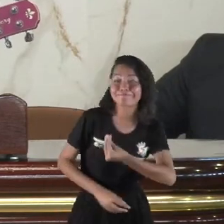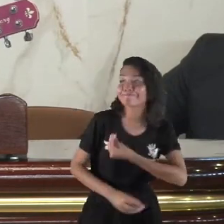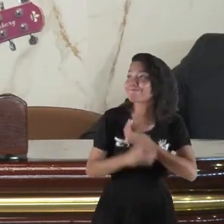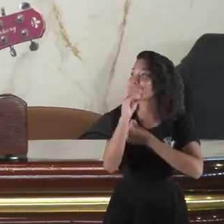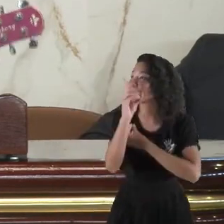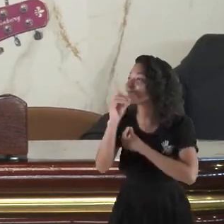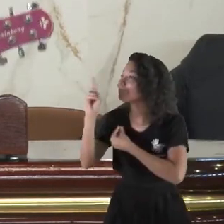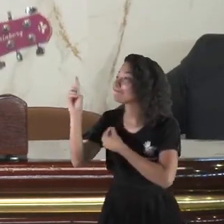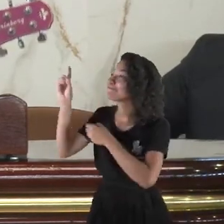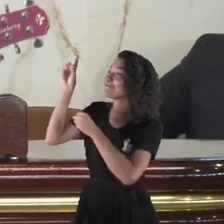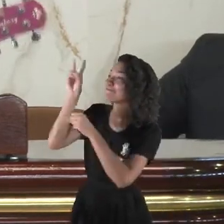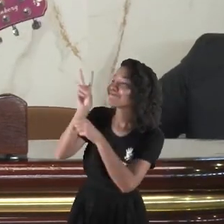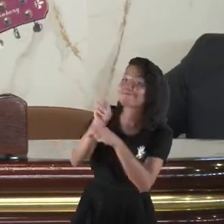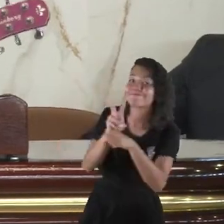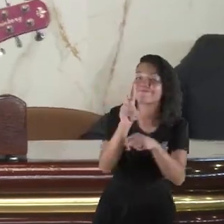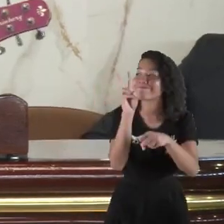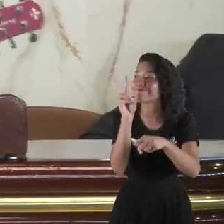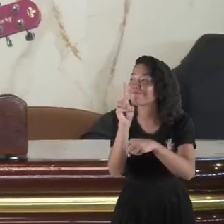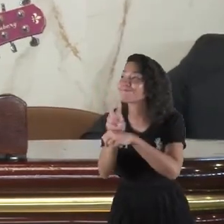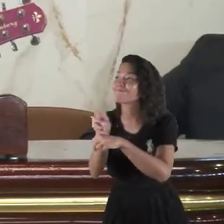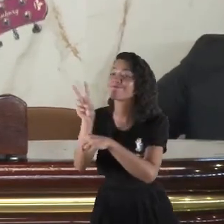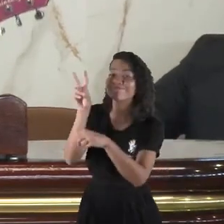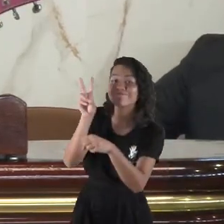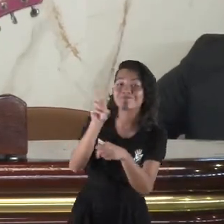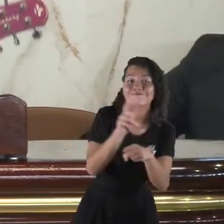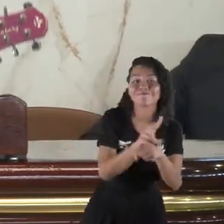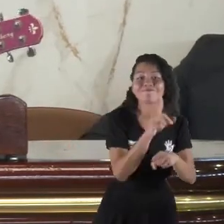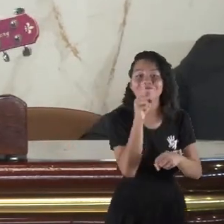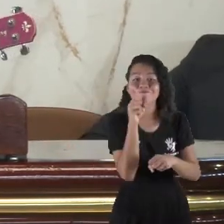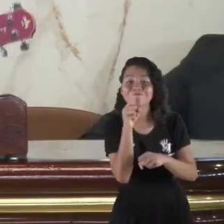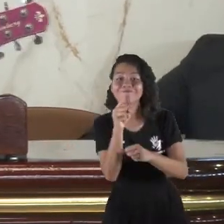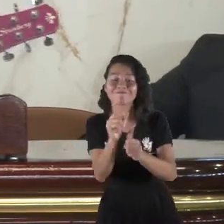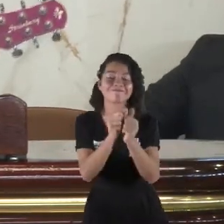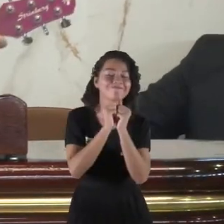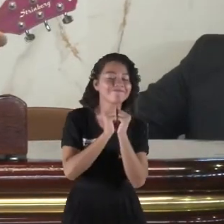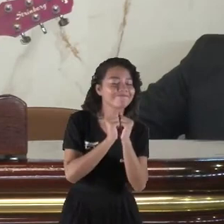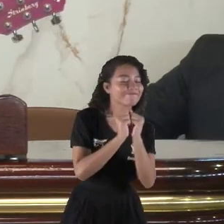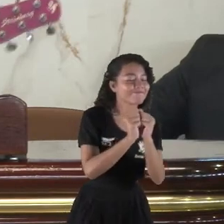ti, é contigo, é por ti,